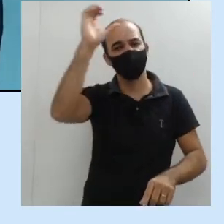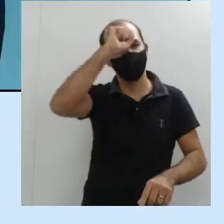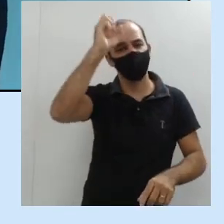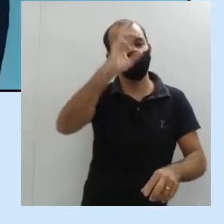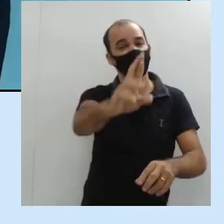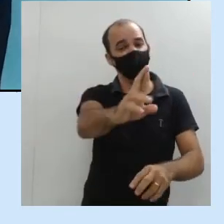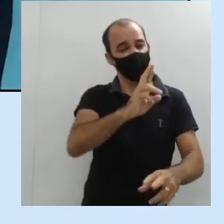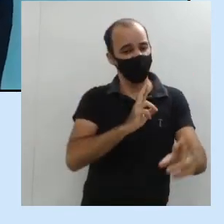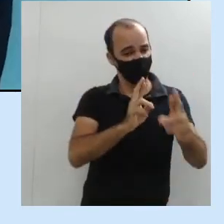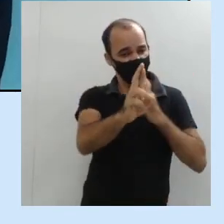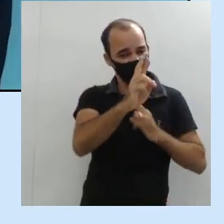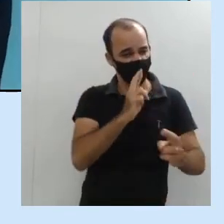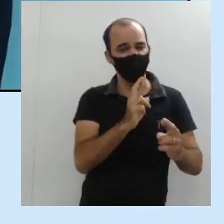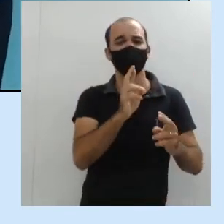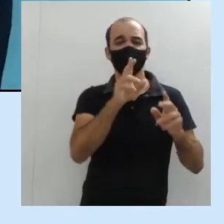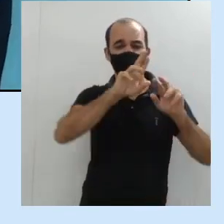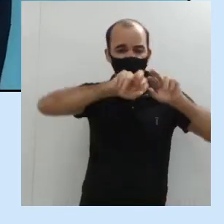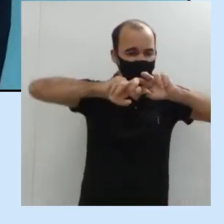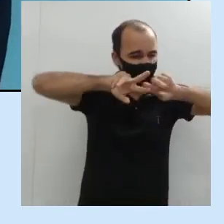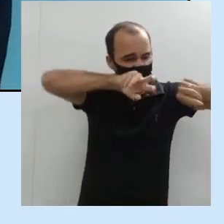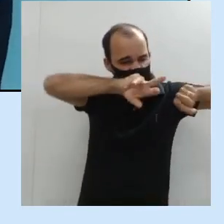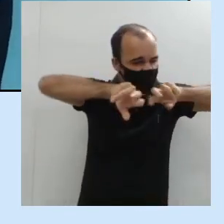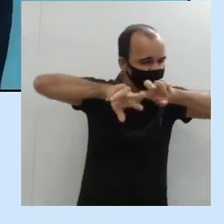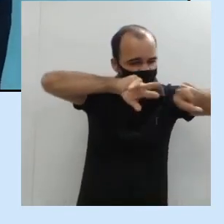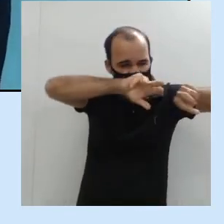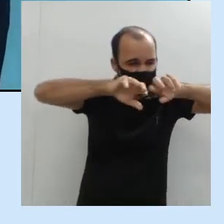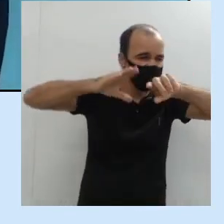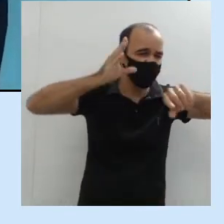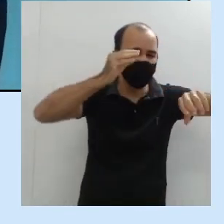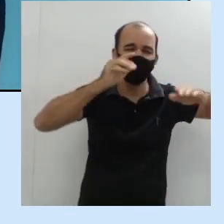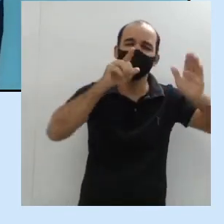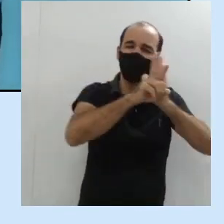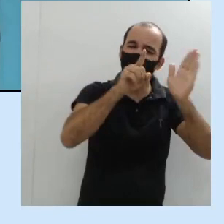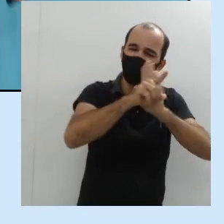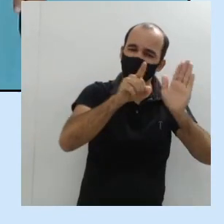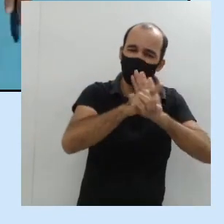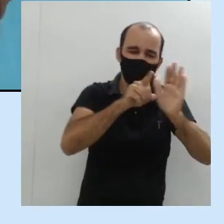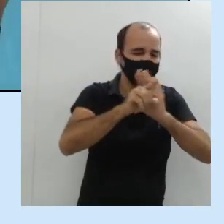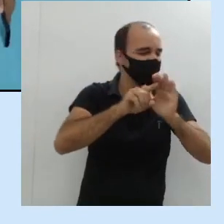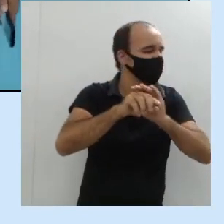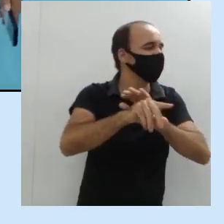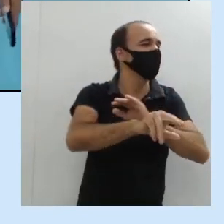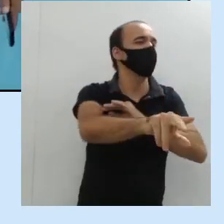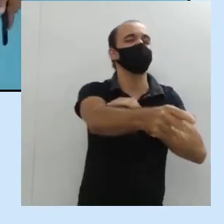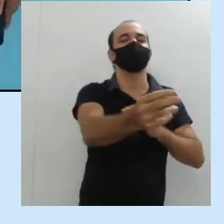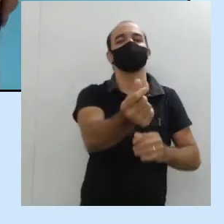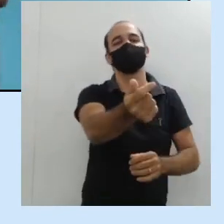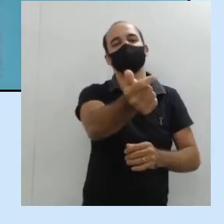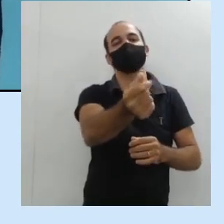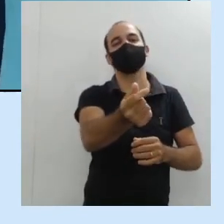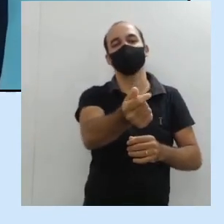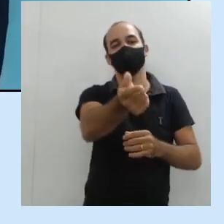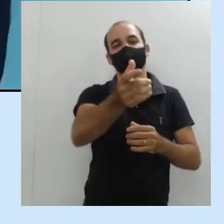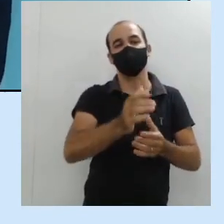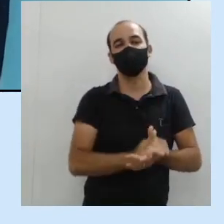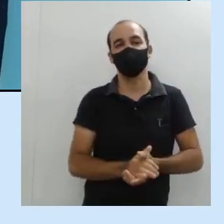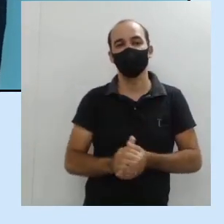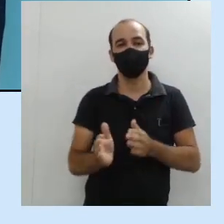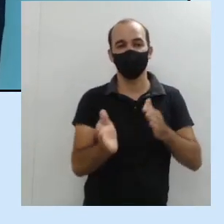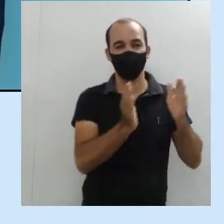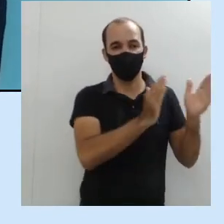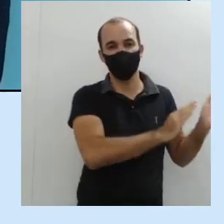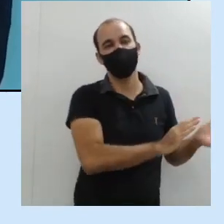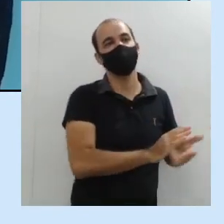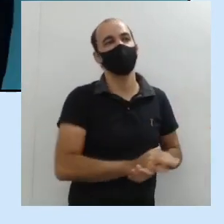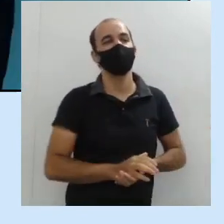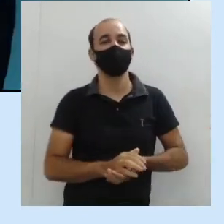importante que a gente coloque na nossa mente, que a gente entenda, ok? Então vamos lá. Então, professor, a